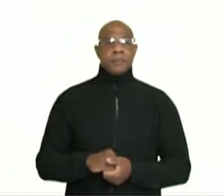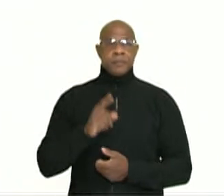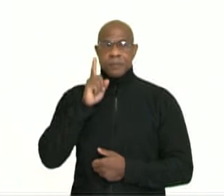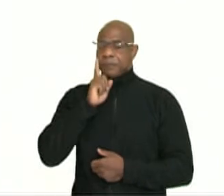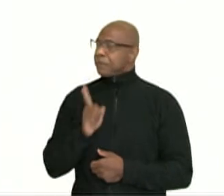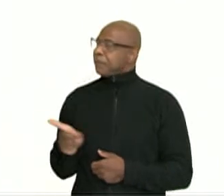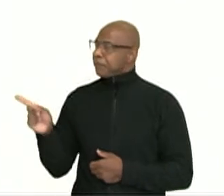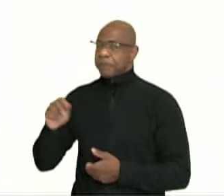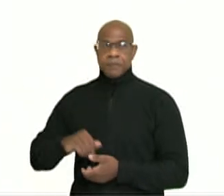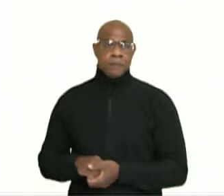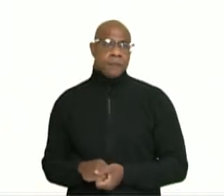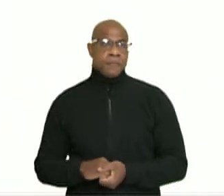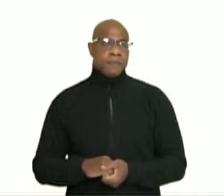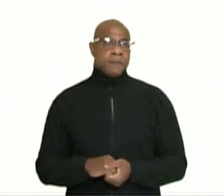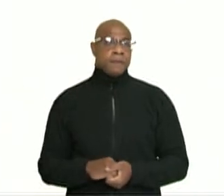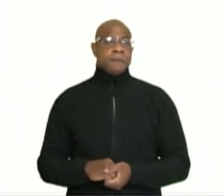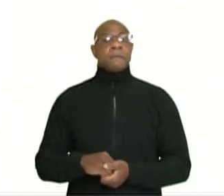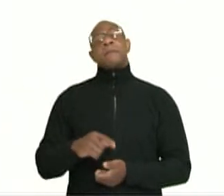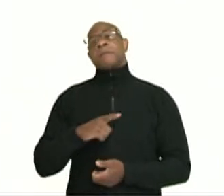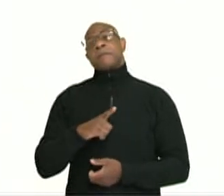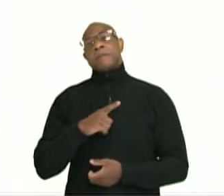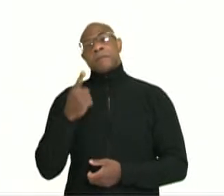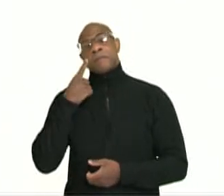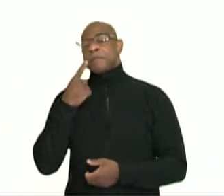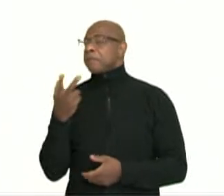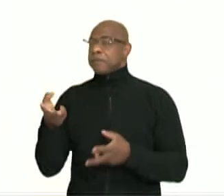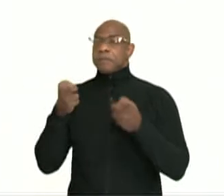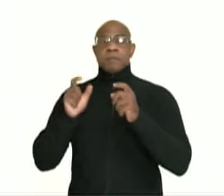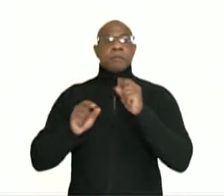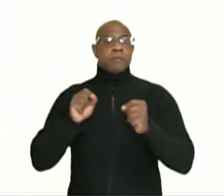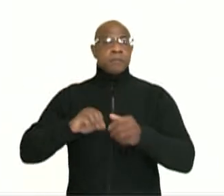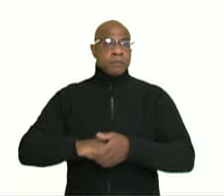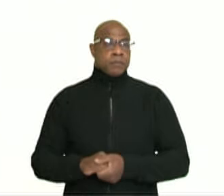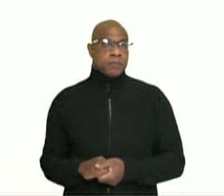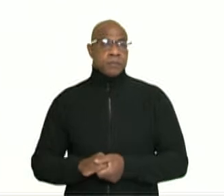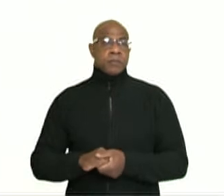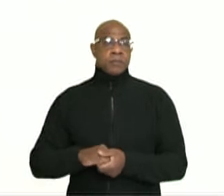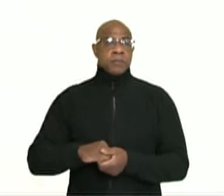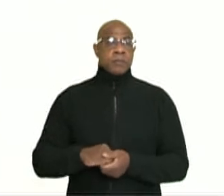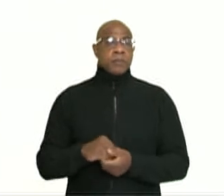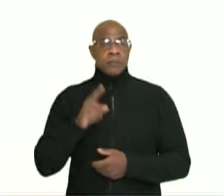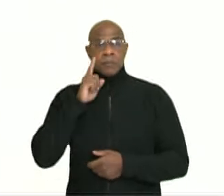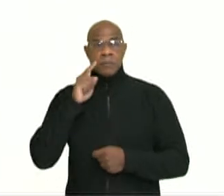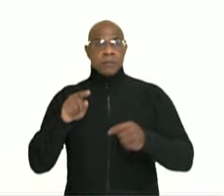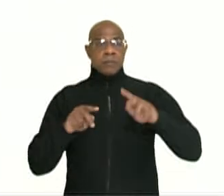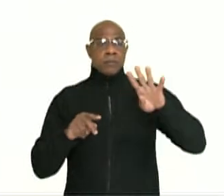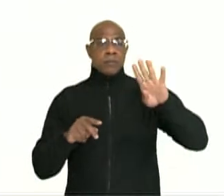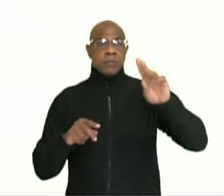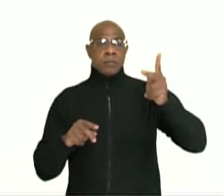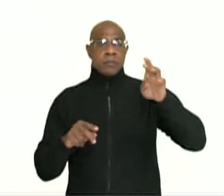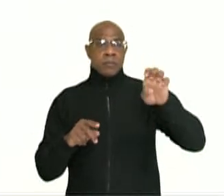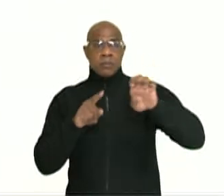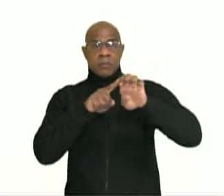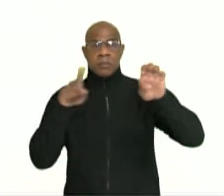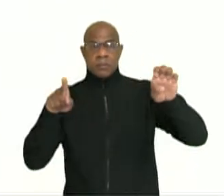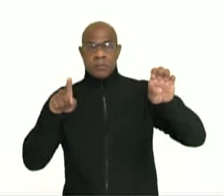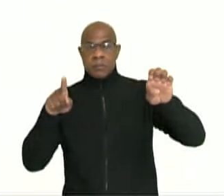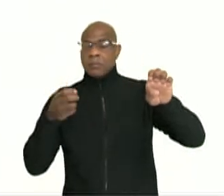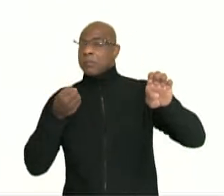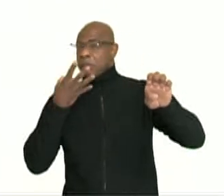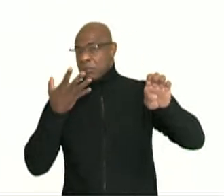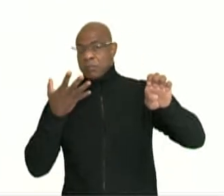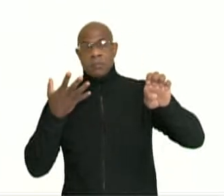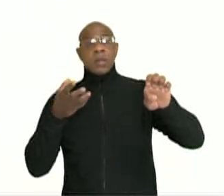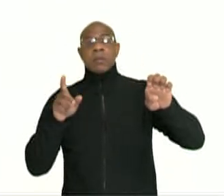octeto. E aí a gente pode olhar o seguinte, ó, o hélio, 1s2, tem um elétron só, ele é instável,